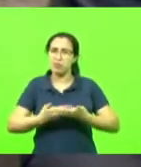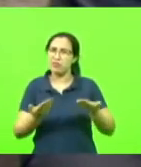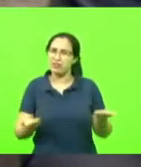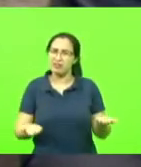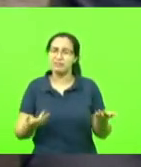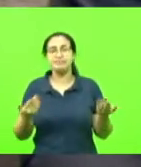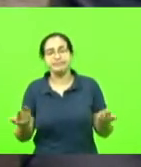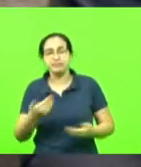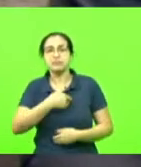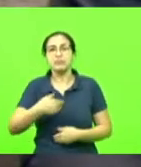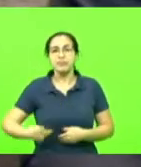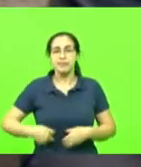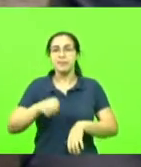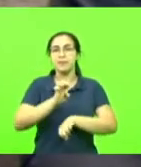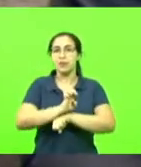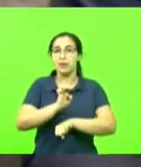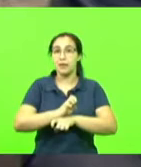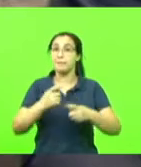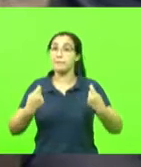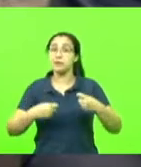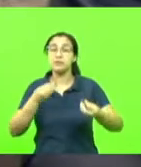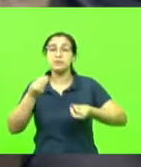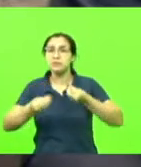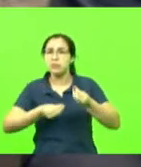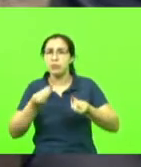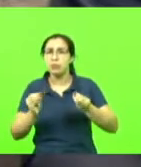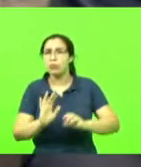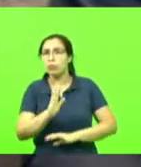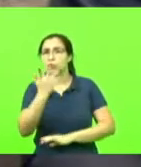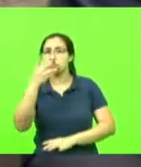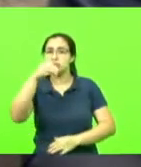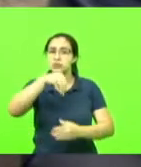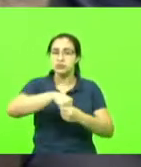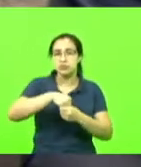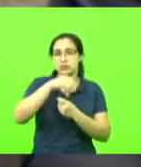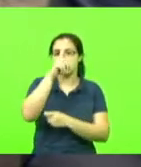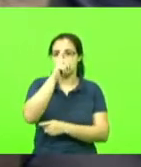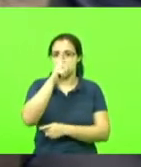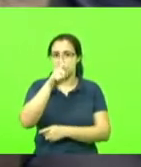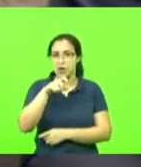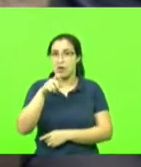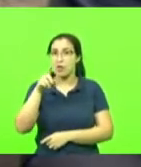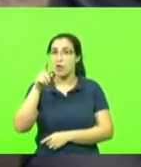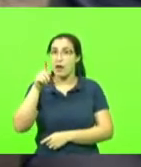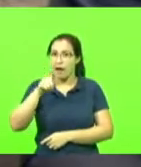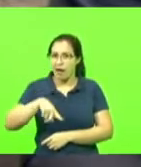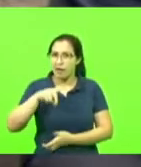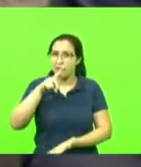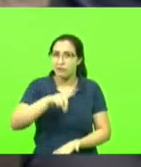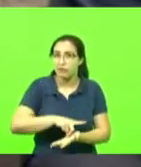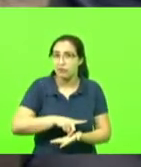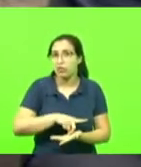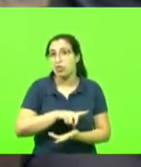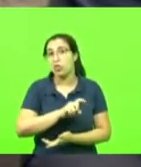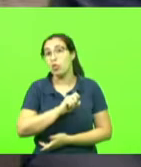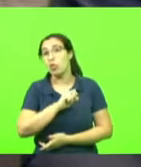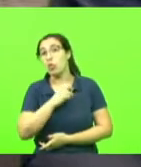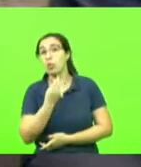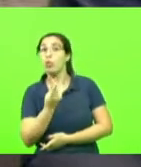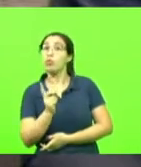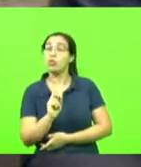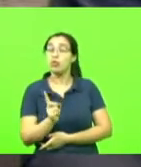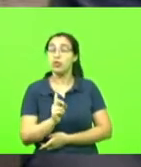do Estado tem que verificar como é que está essa situação, se isso realmente aconteceu ou não na maternidade, tem